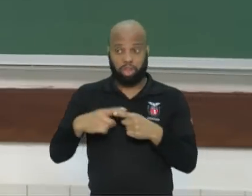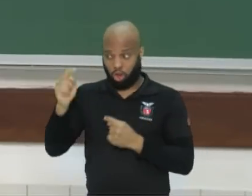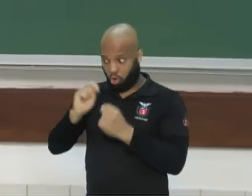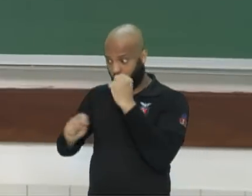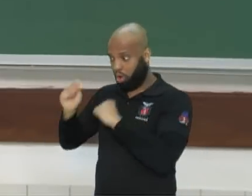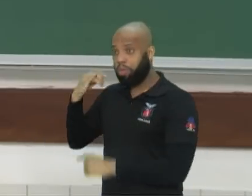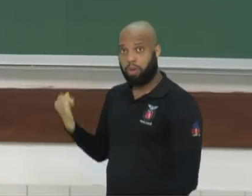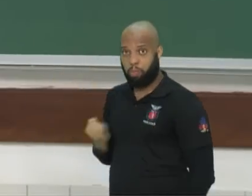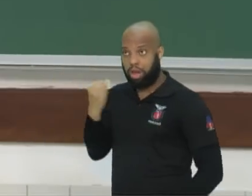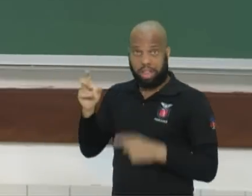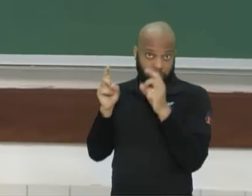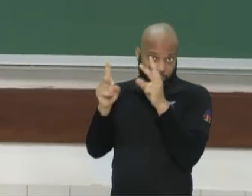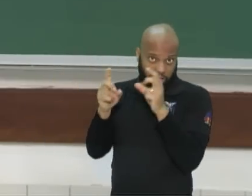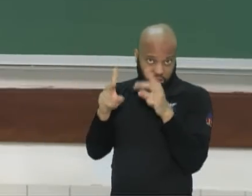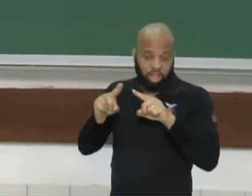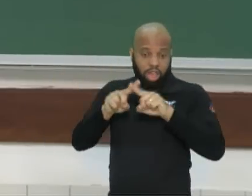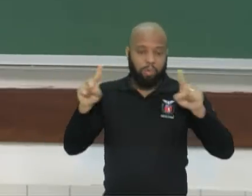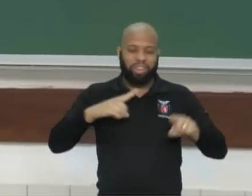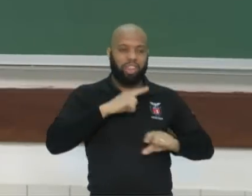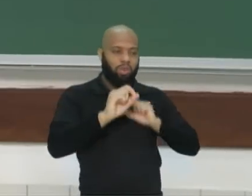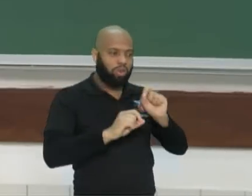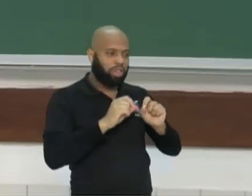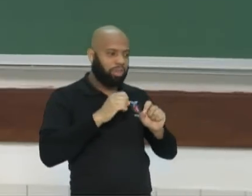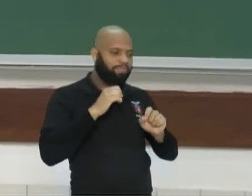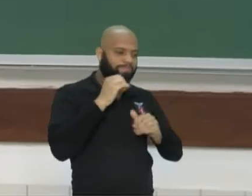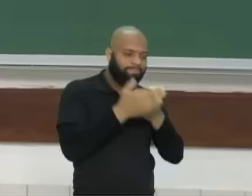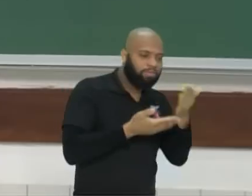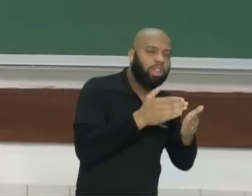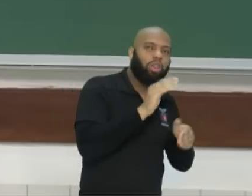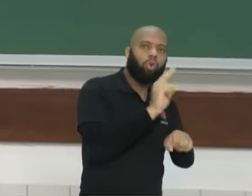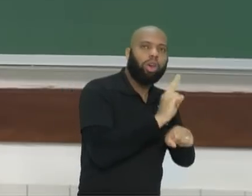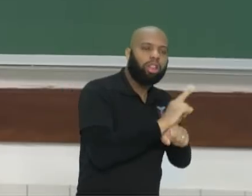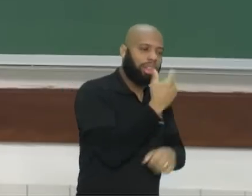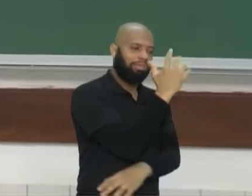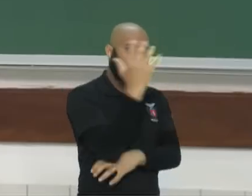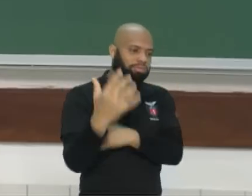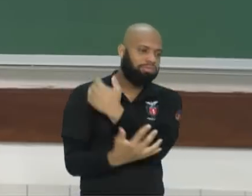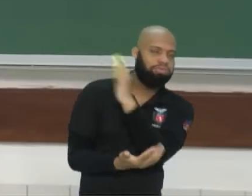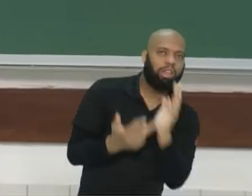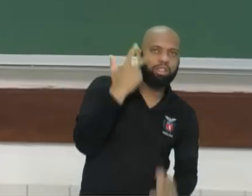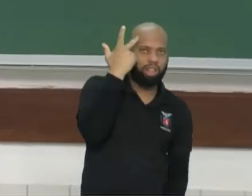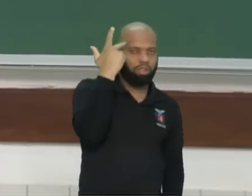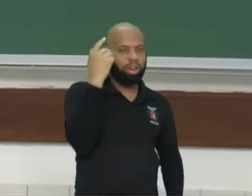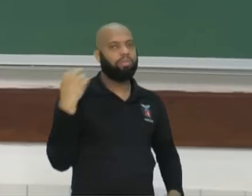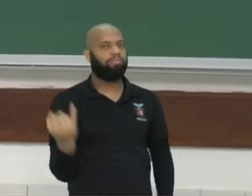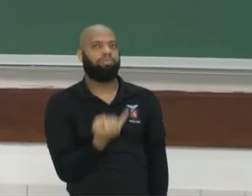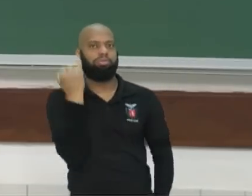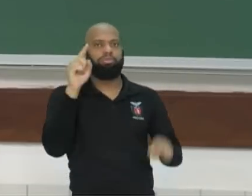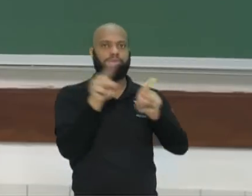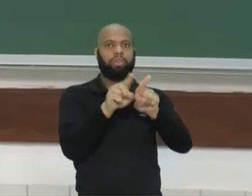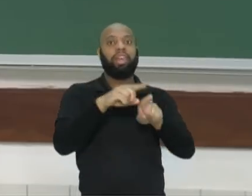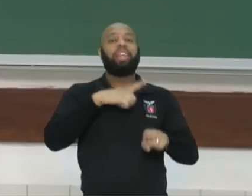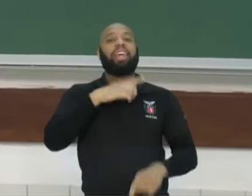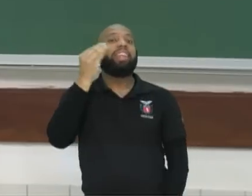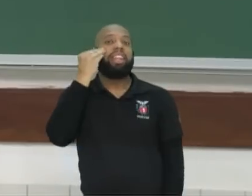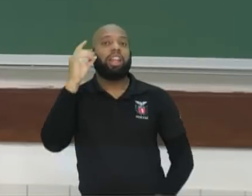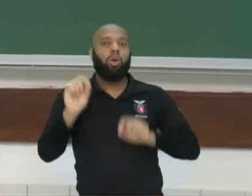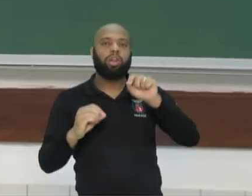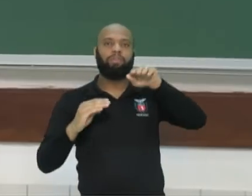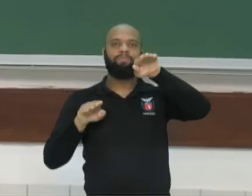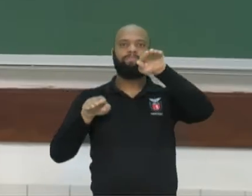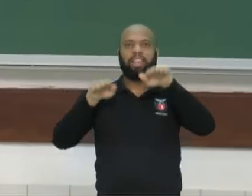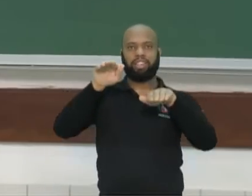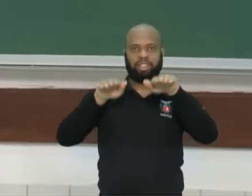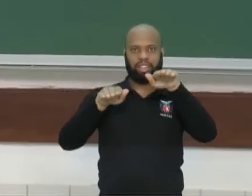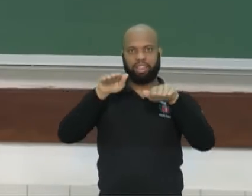importante. Por outro lado, a preservação do meio natural é importante. Então é necessário buscar um equilíbrio para que as duas